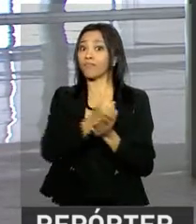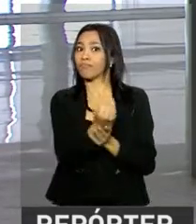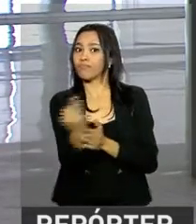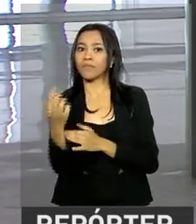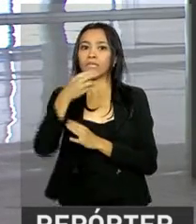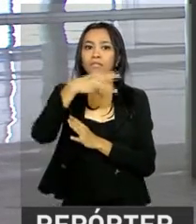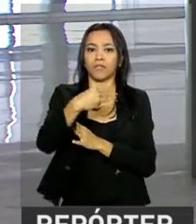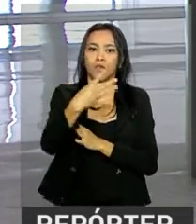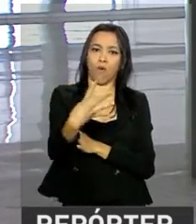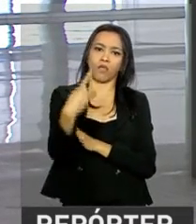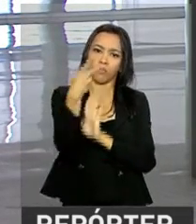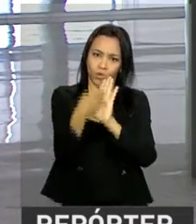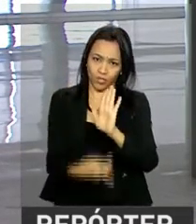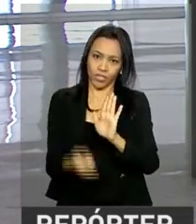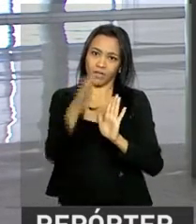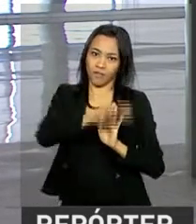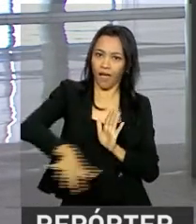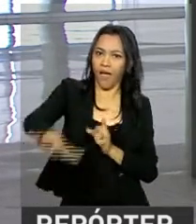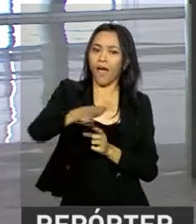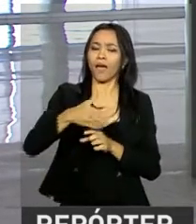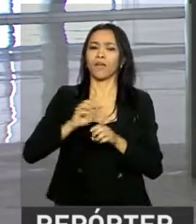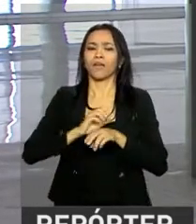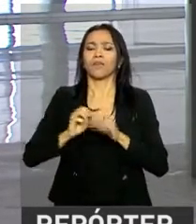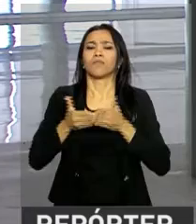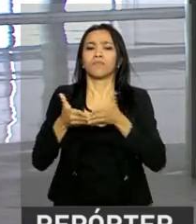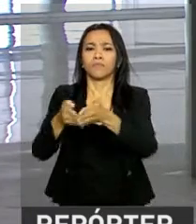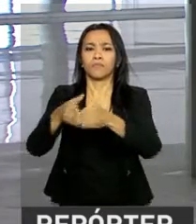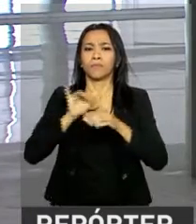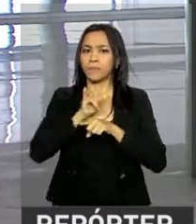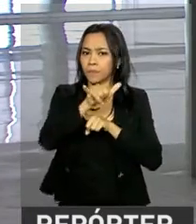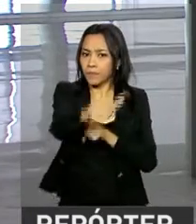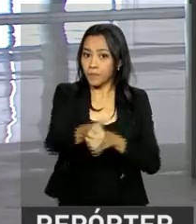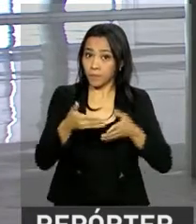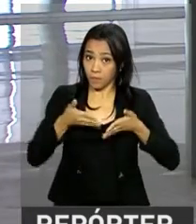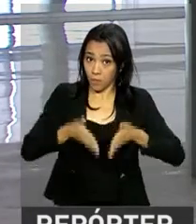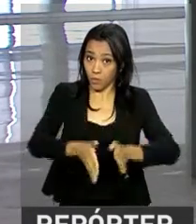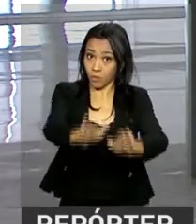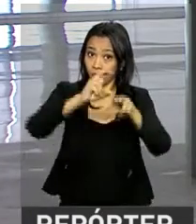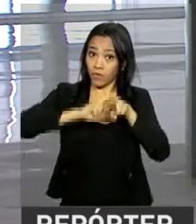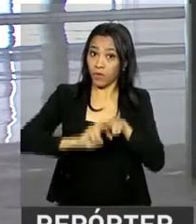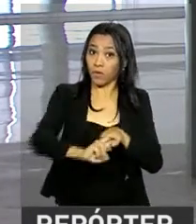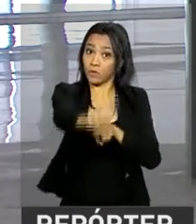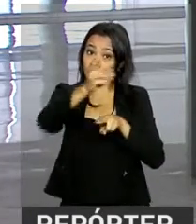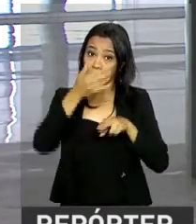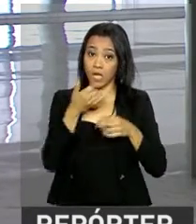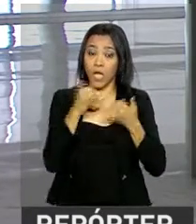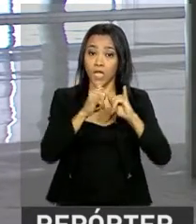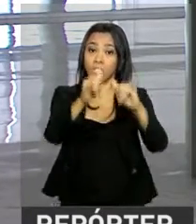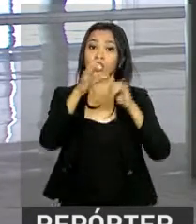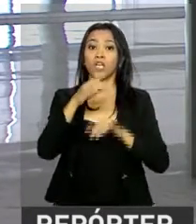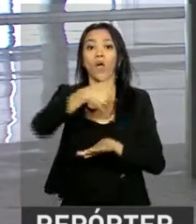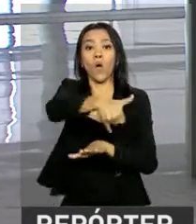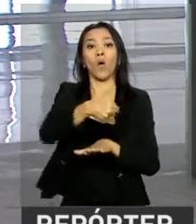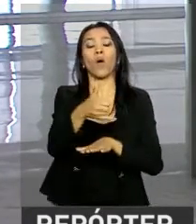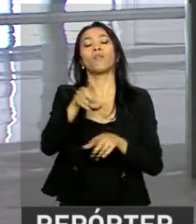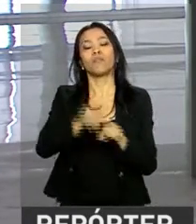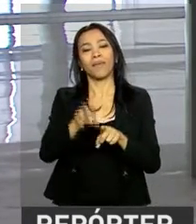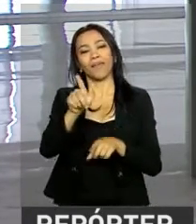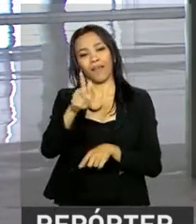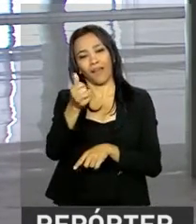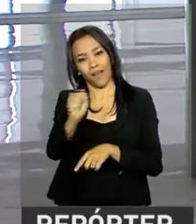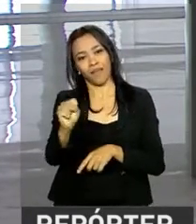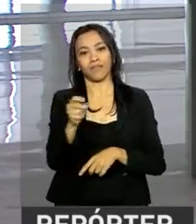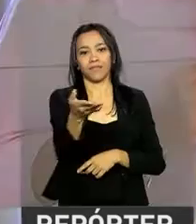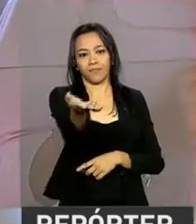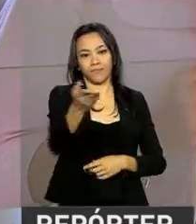concessão à iniciativa privada nas áreas de portos aeroportos rodovias ferrovias e energia óleo e gás leandro é com